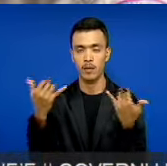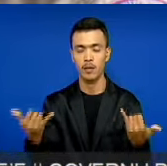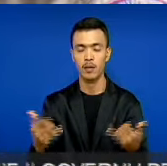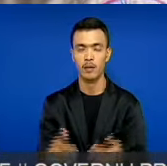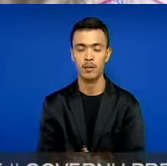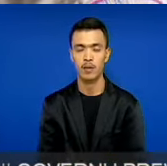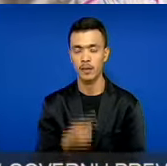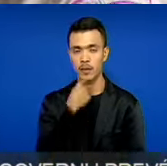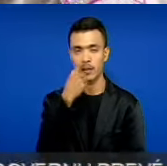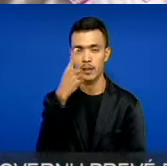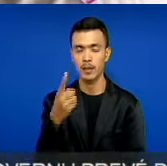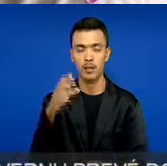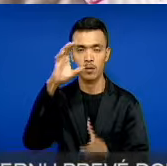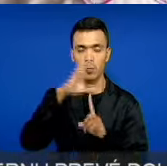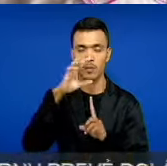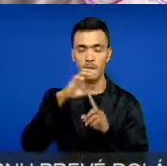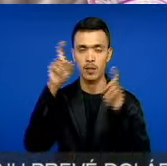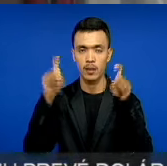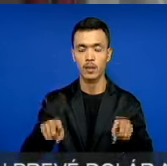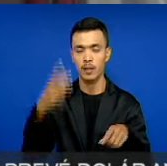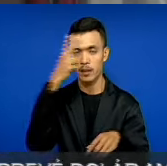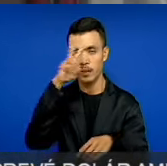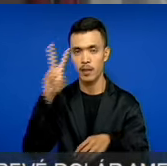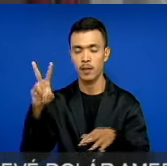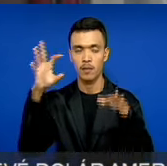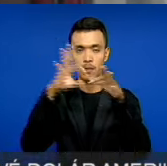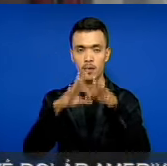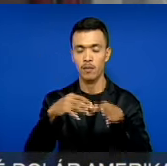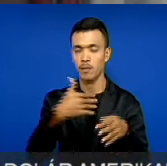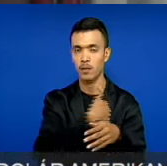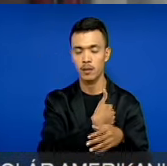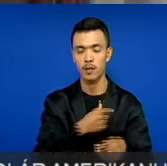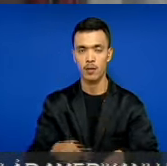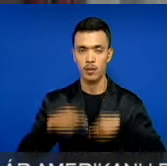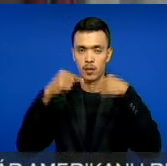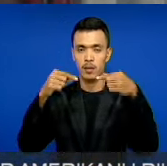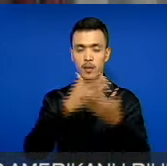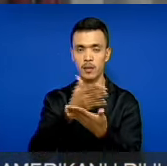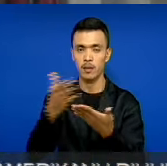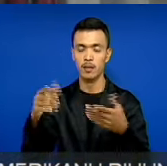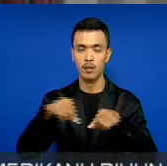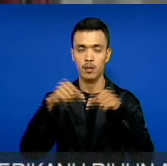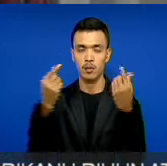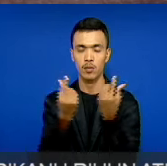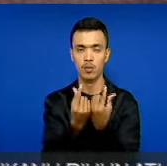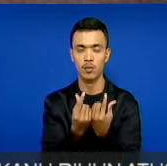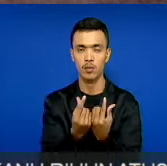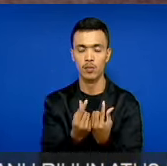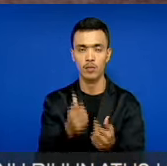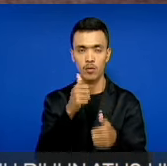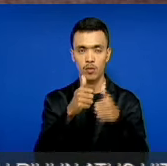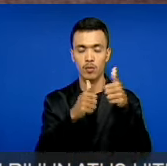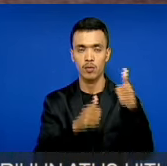Francisco Guterres atete comandante tem que identificar membro nebe cidadão que entrega tributo arte marciais no arte rituais